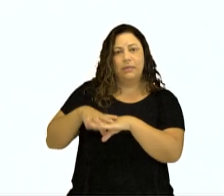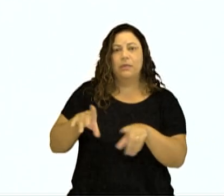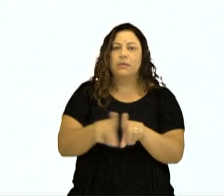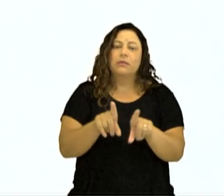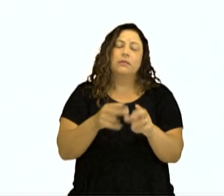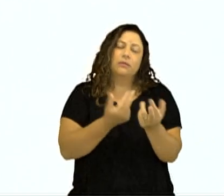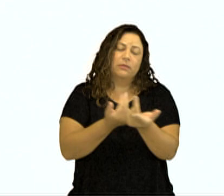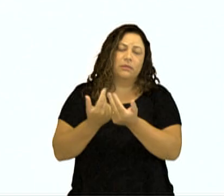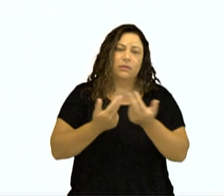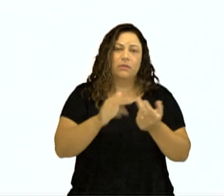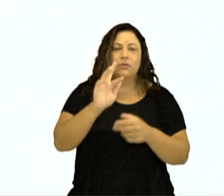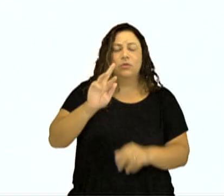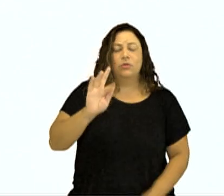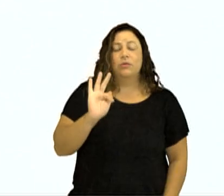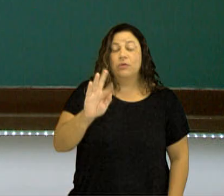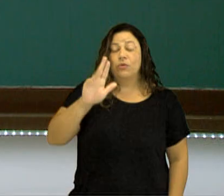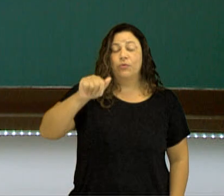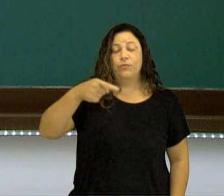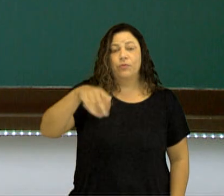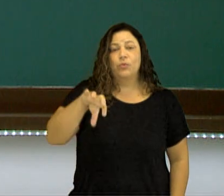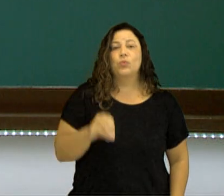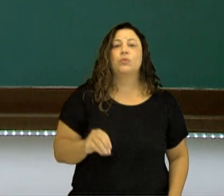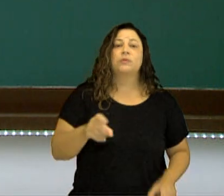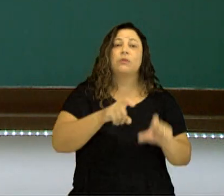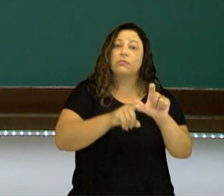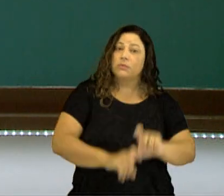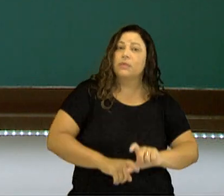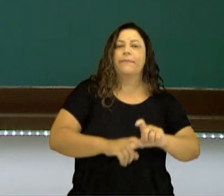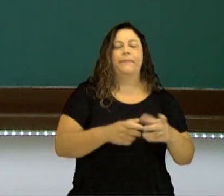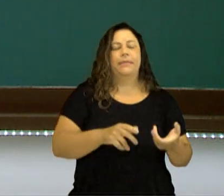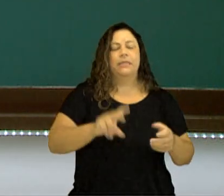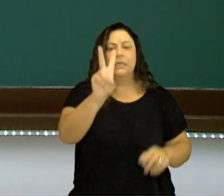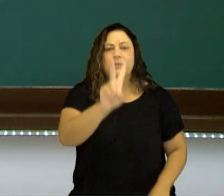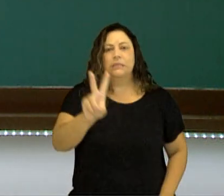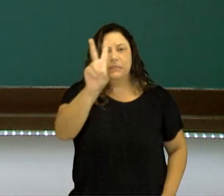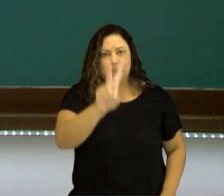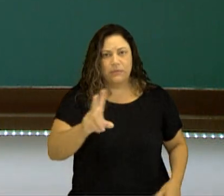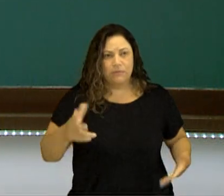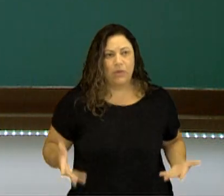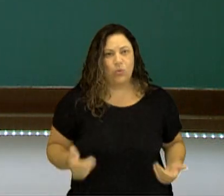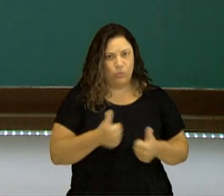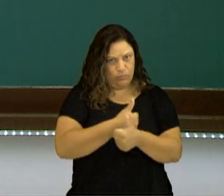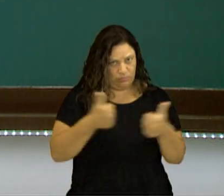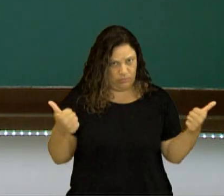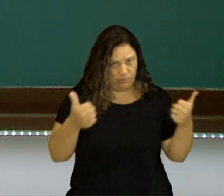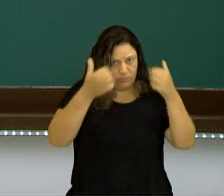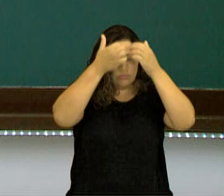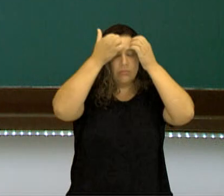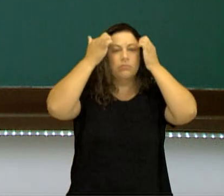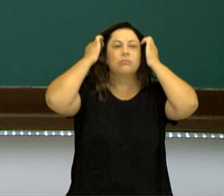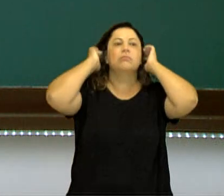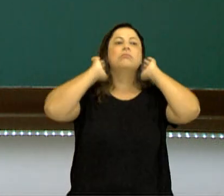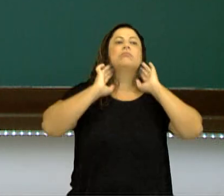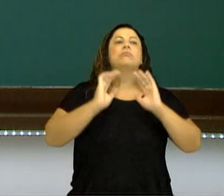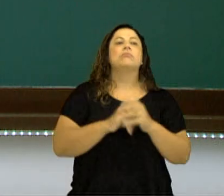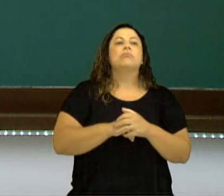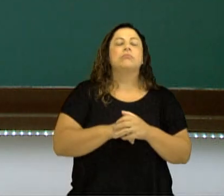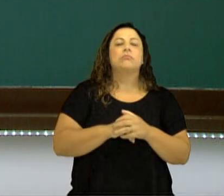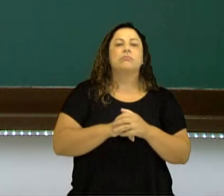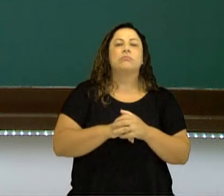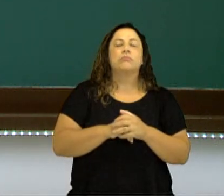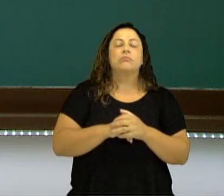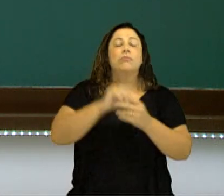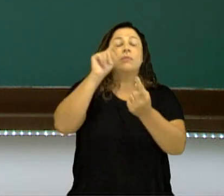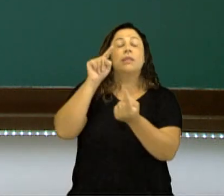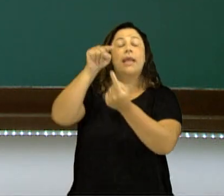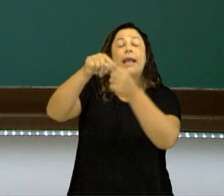uma dependência, só que dependência entre valores, ok? Na definição de